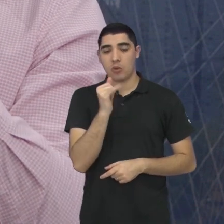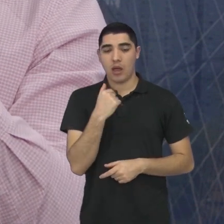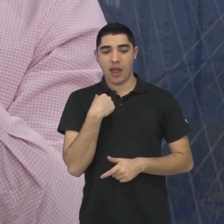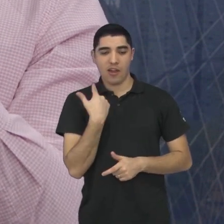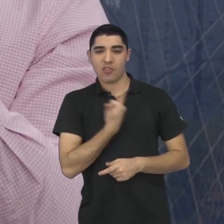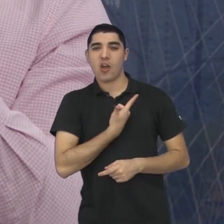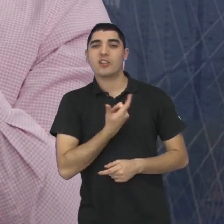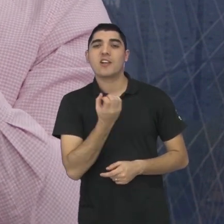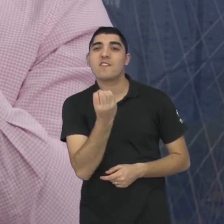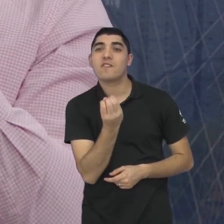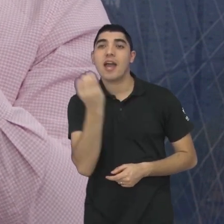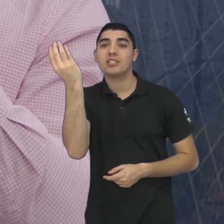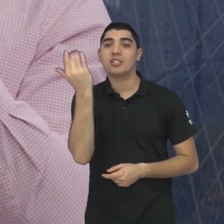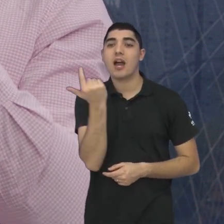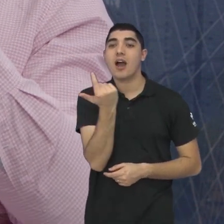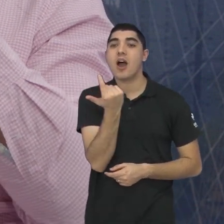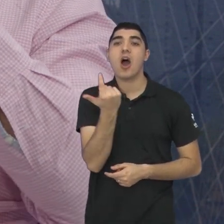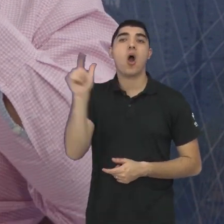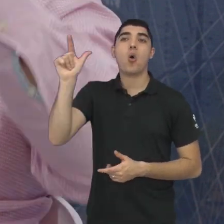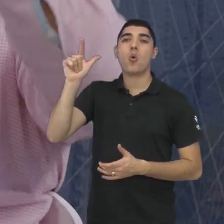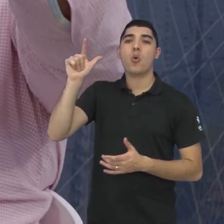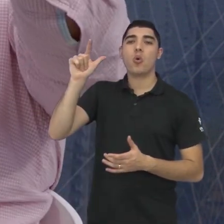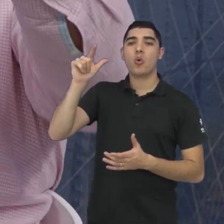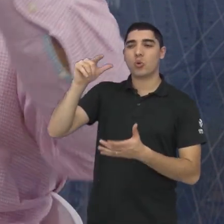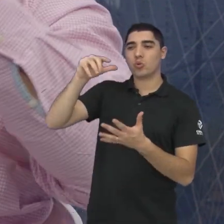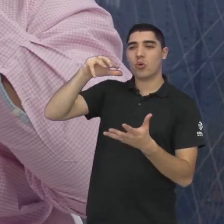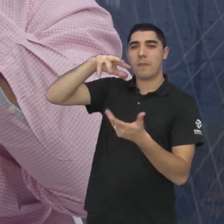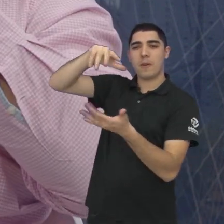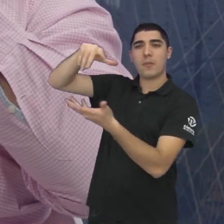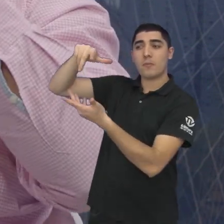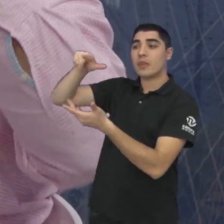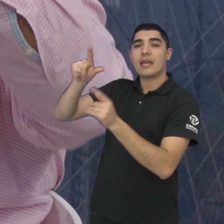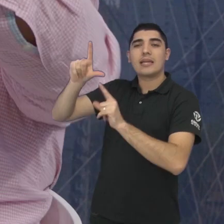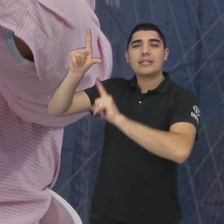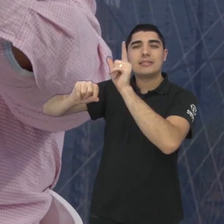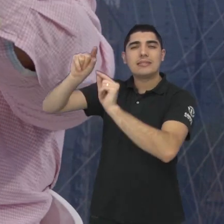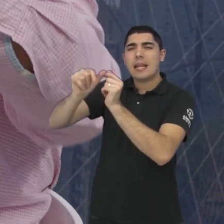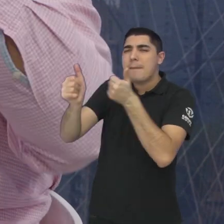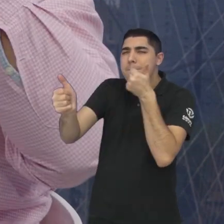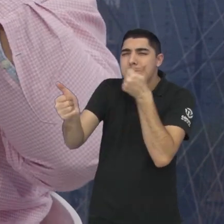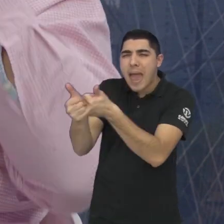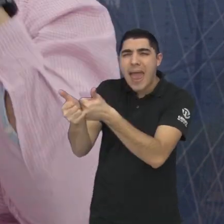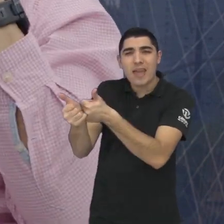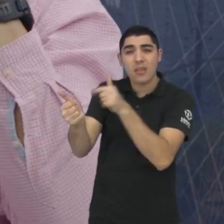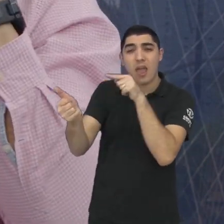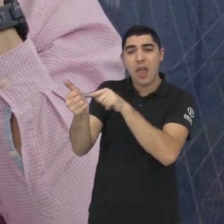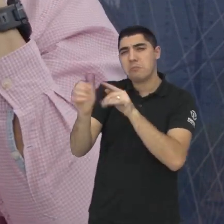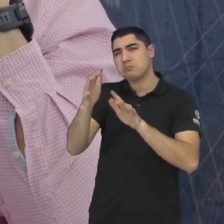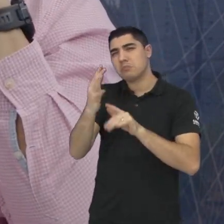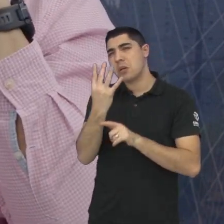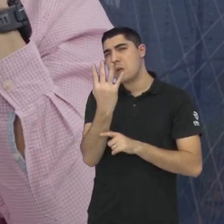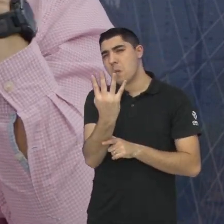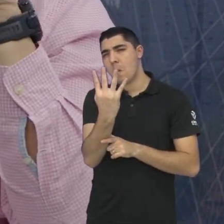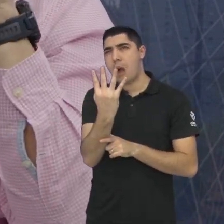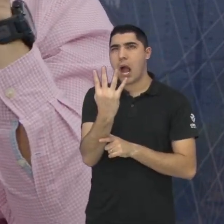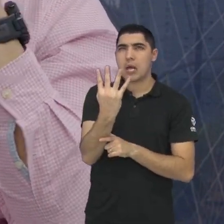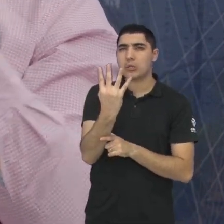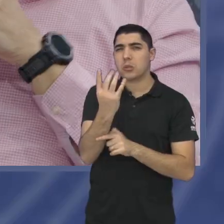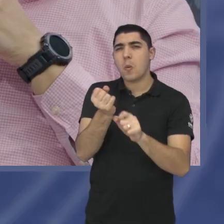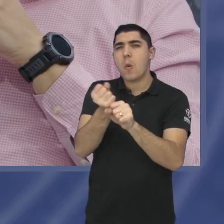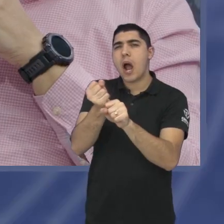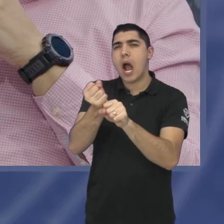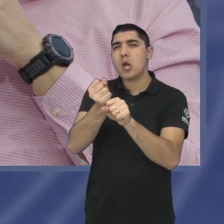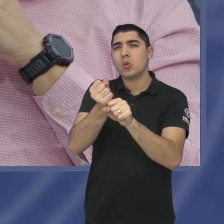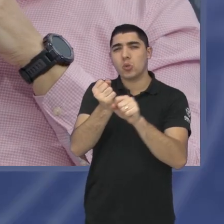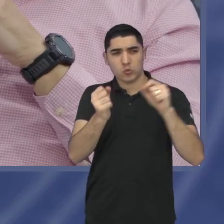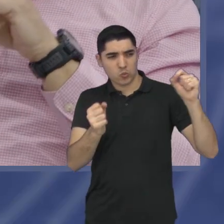viajar daqui para Alfa Centauro, que é a vizinha. Alfa Centauro é a estrela mais perto de nós, que está a 4 anos-luz, mais ou